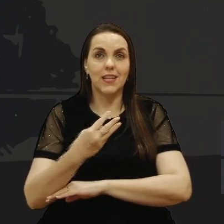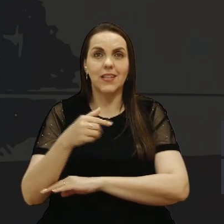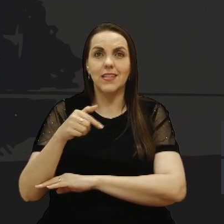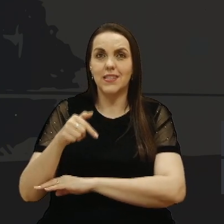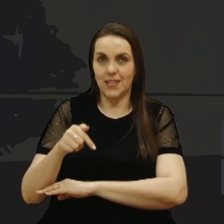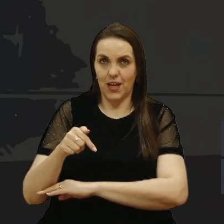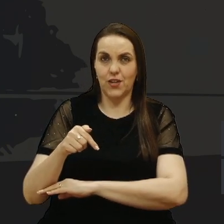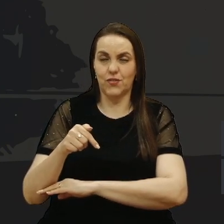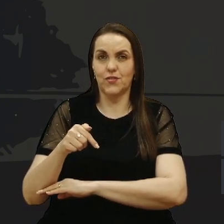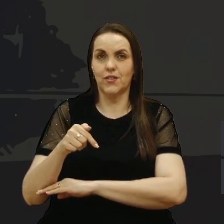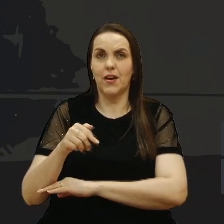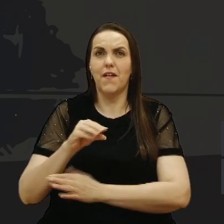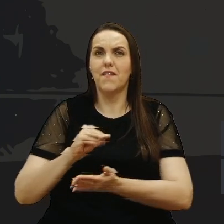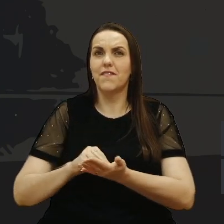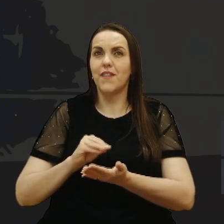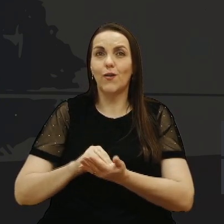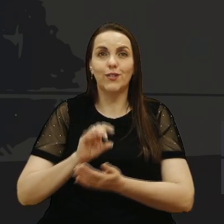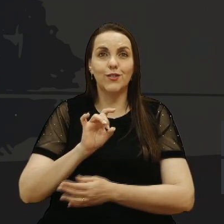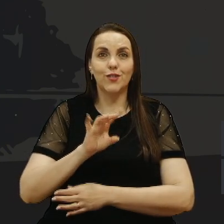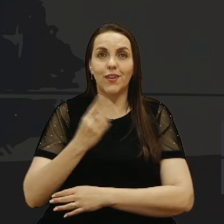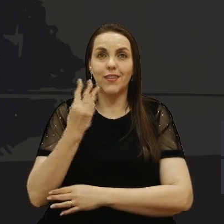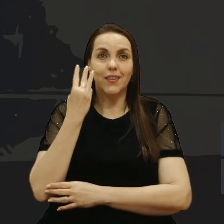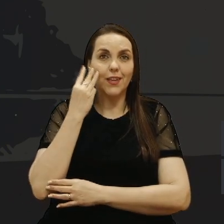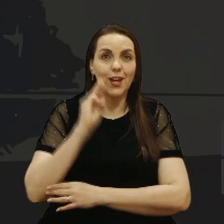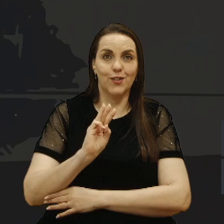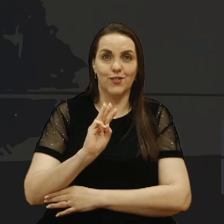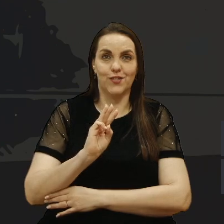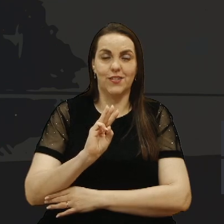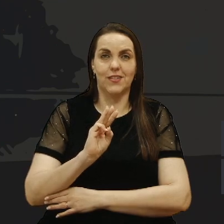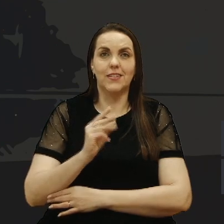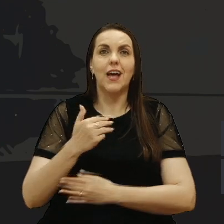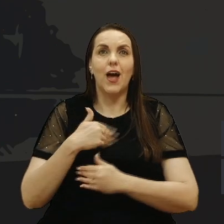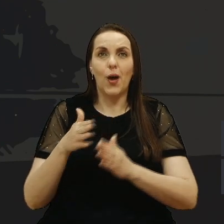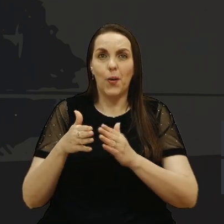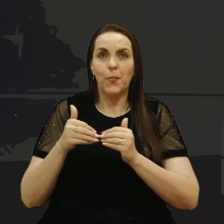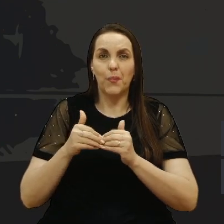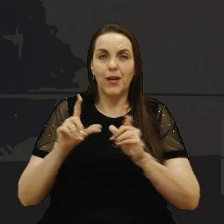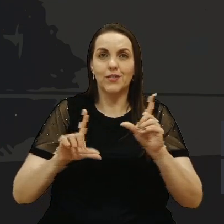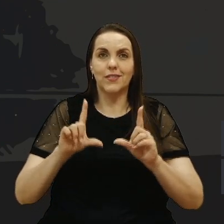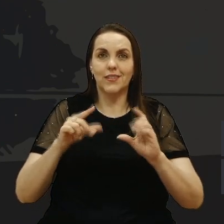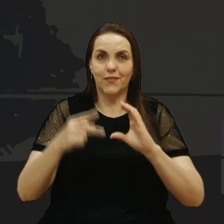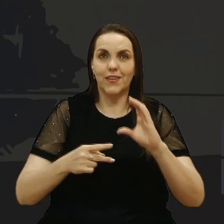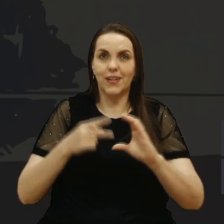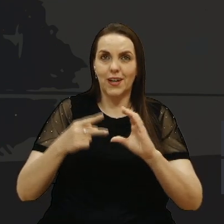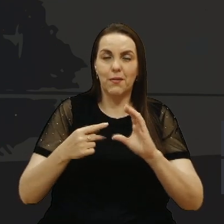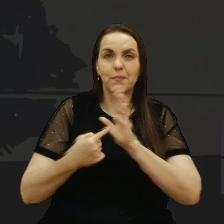537, faltando apenas 3 dias. E agora eu peço para a TV Câmara mostrar